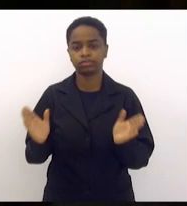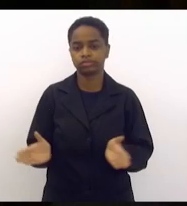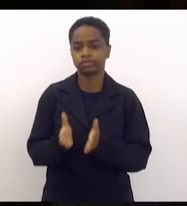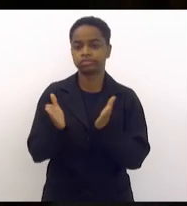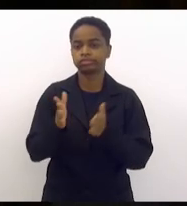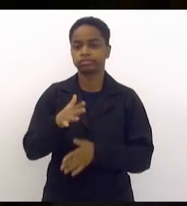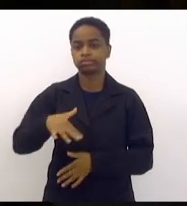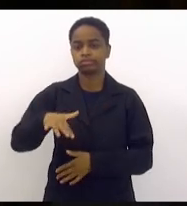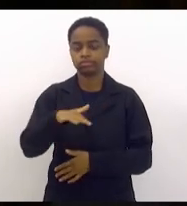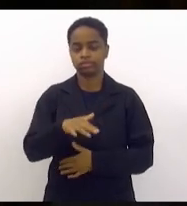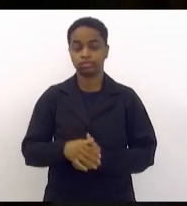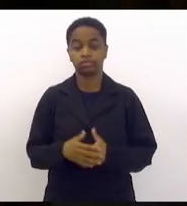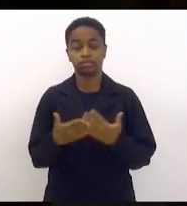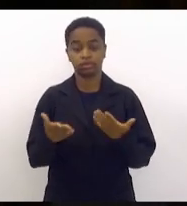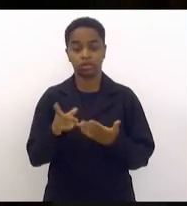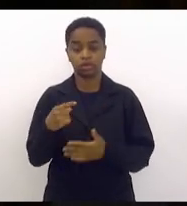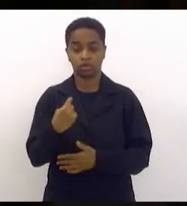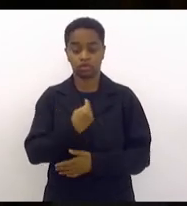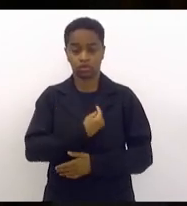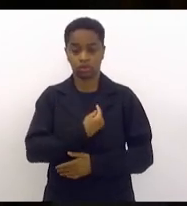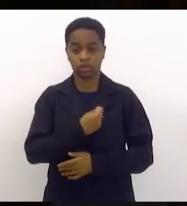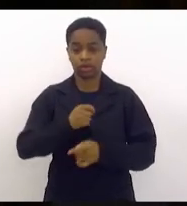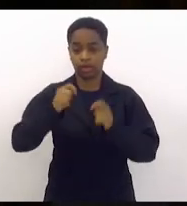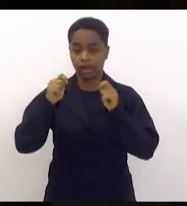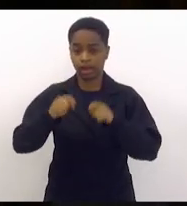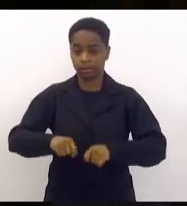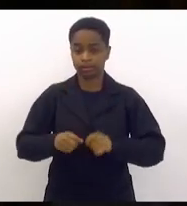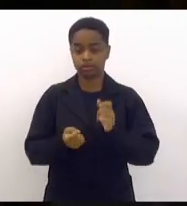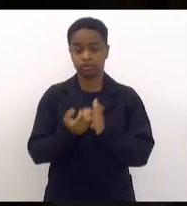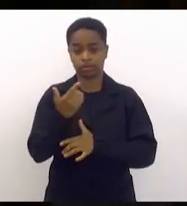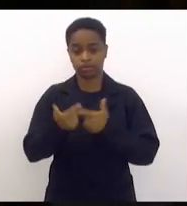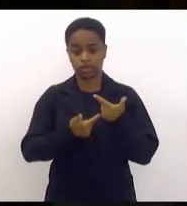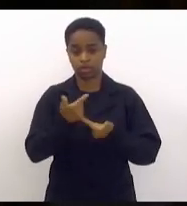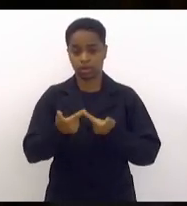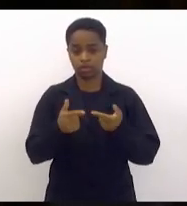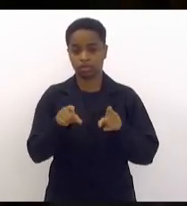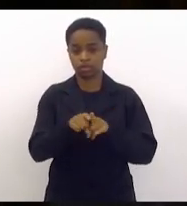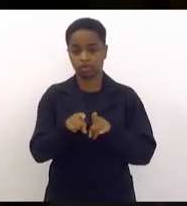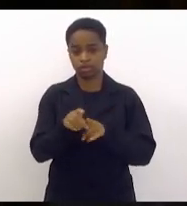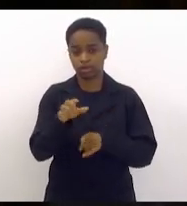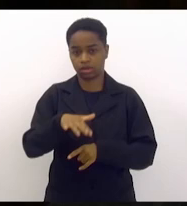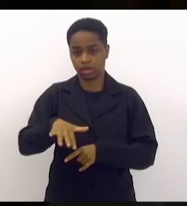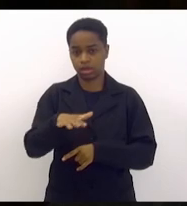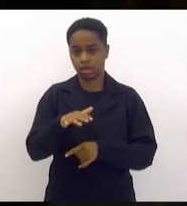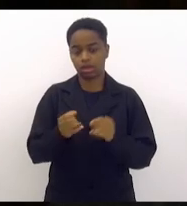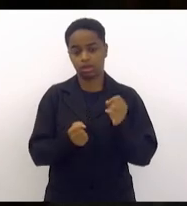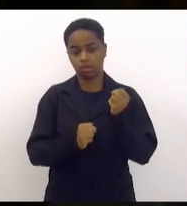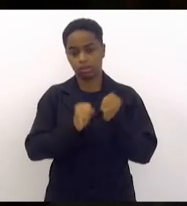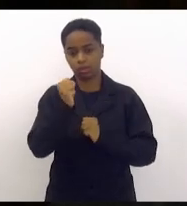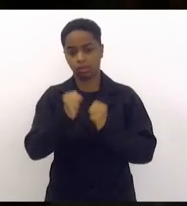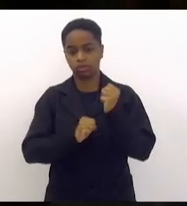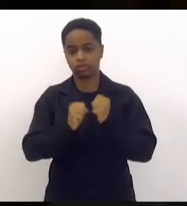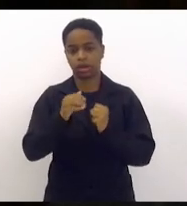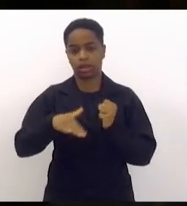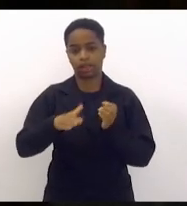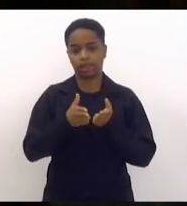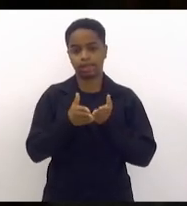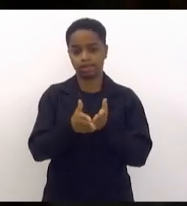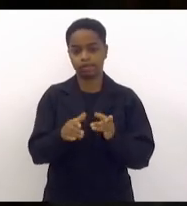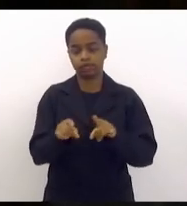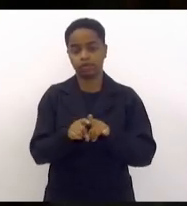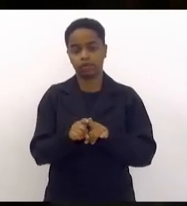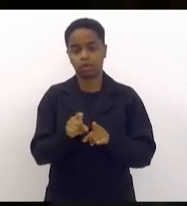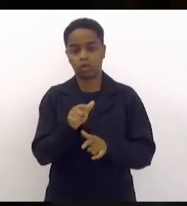e nossa capacidade de de gerir gerar empregos também na cadeia produtiva da indústria naval e nas nos